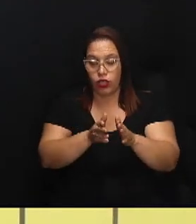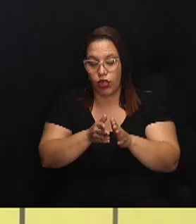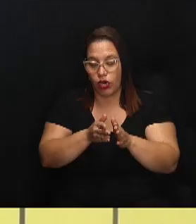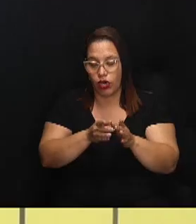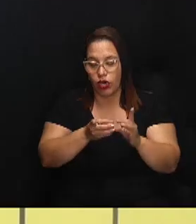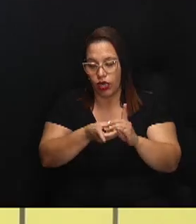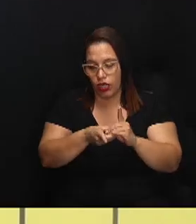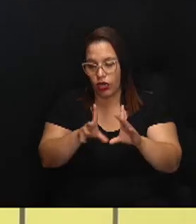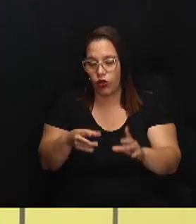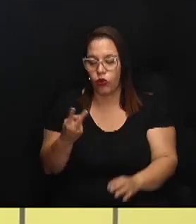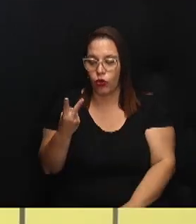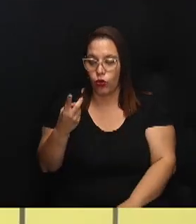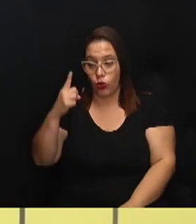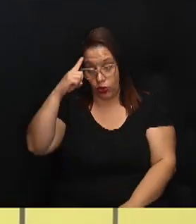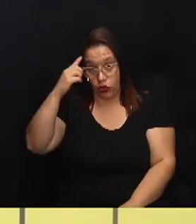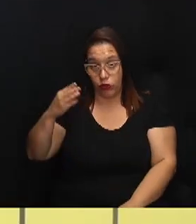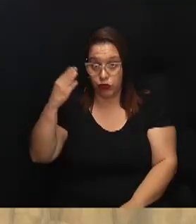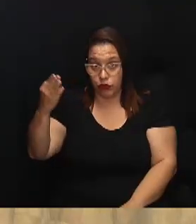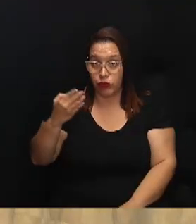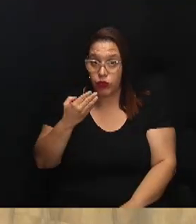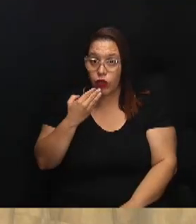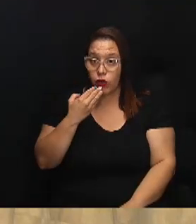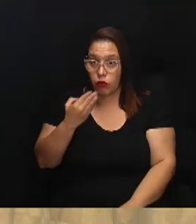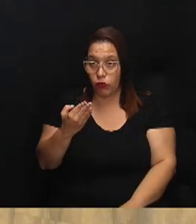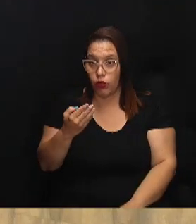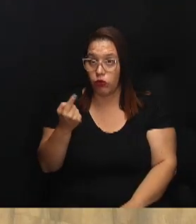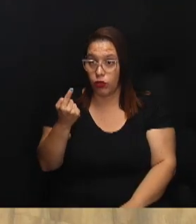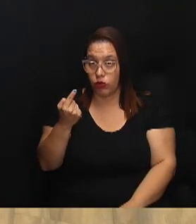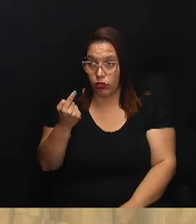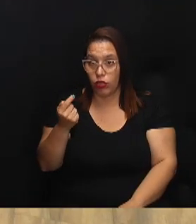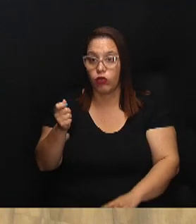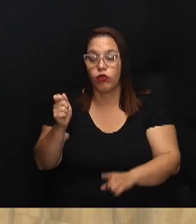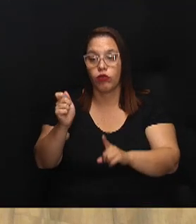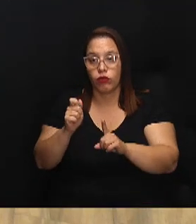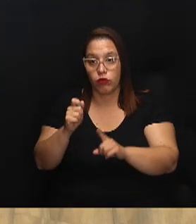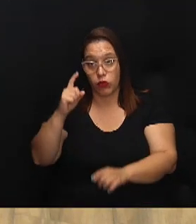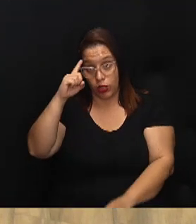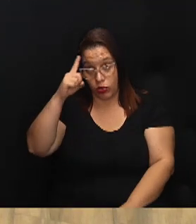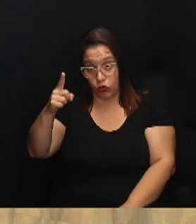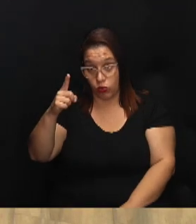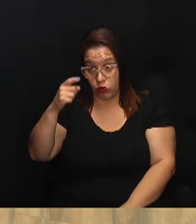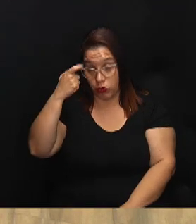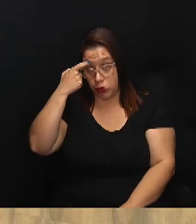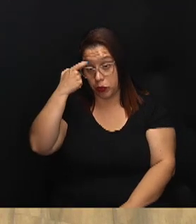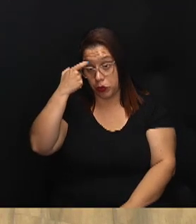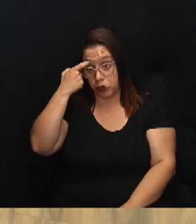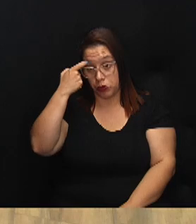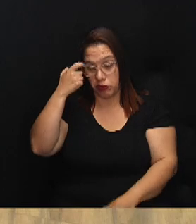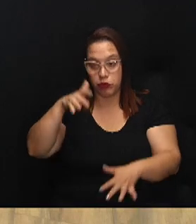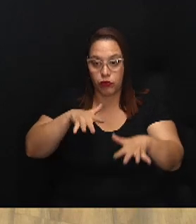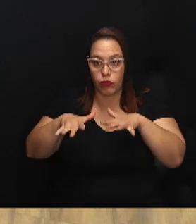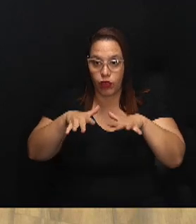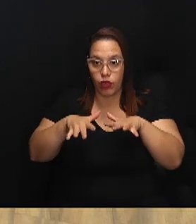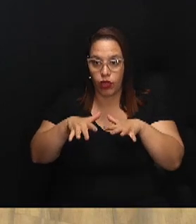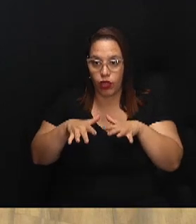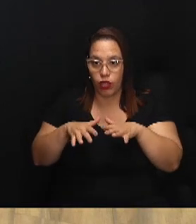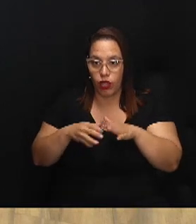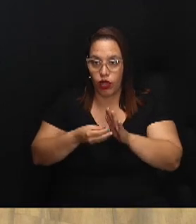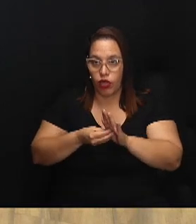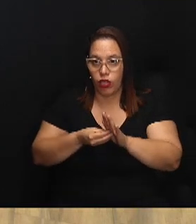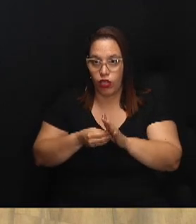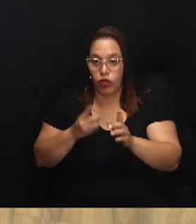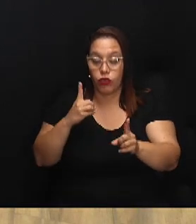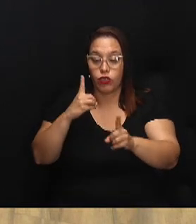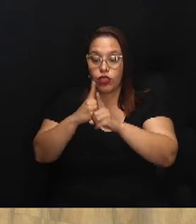ficou? Eu pedi para ficar mais um dia no hospital, me deixaram, né? E esse momento da alta da mãe, quando você chega